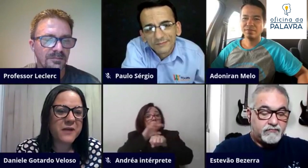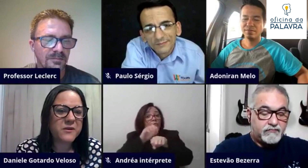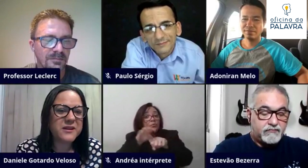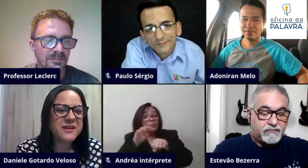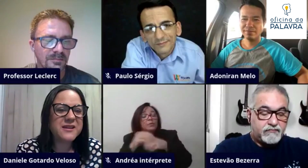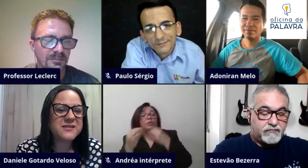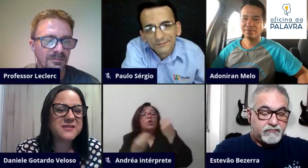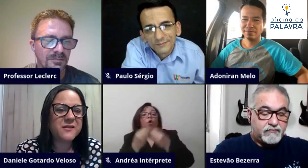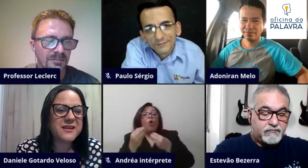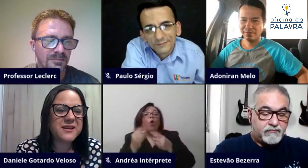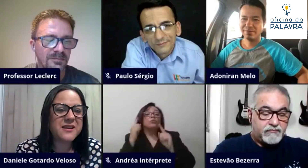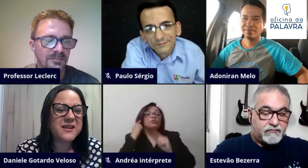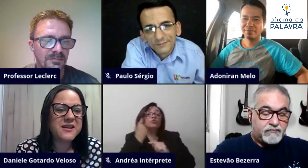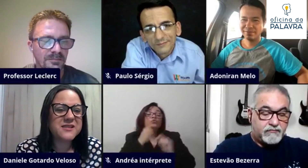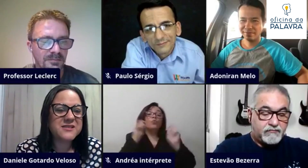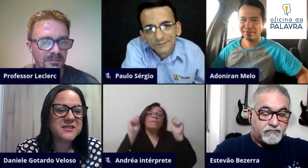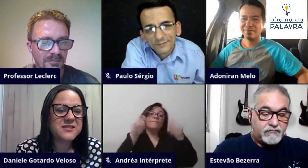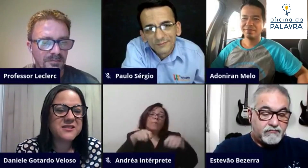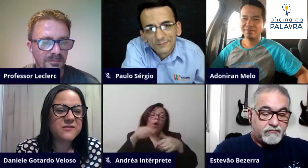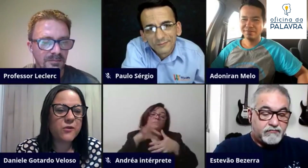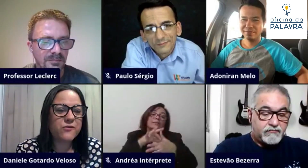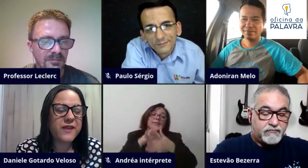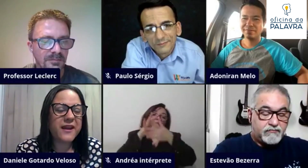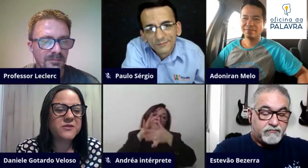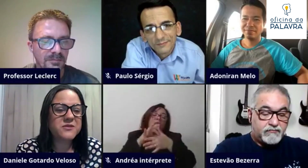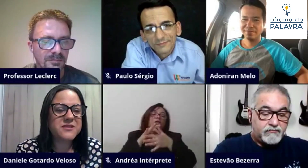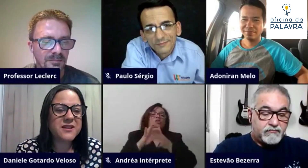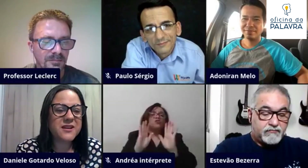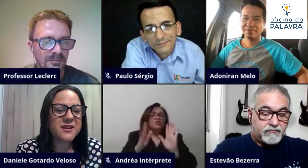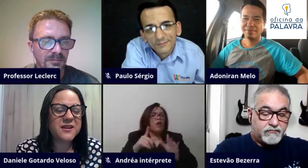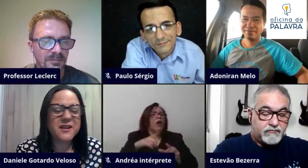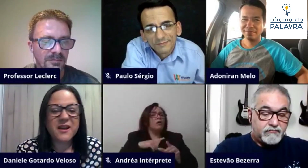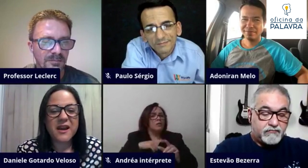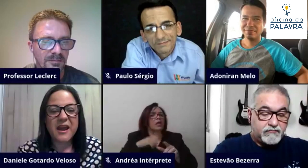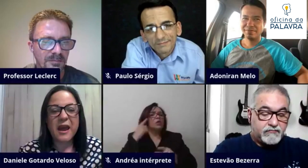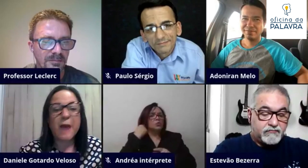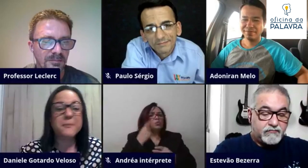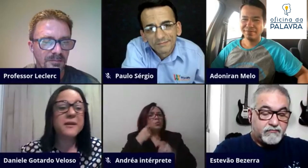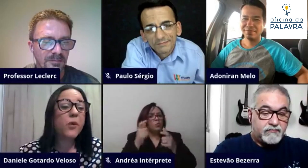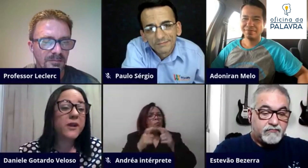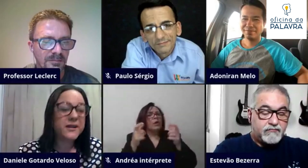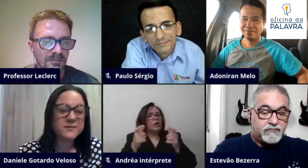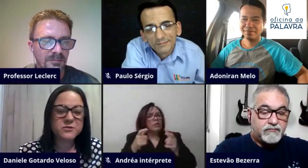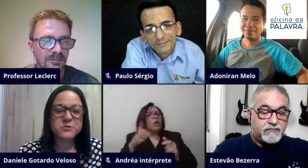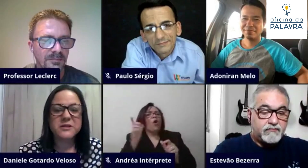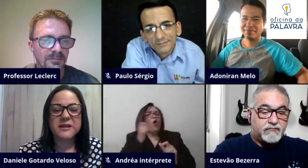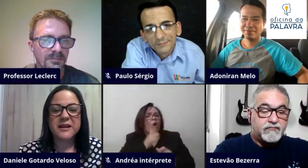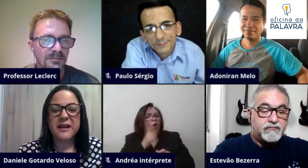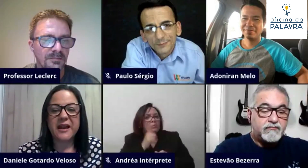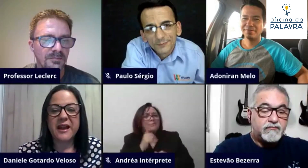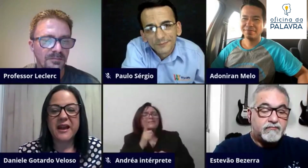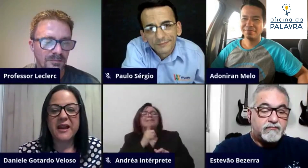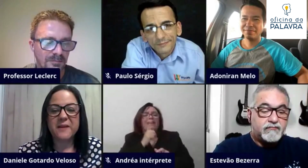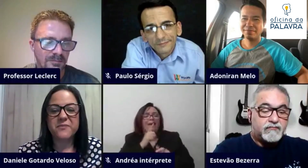sua maioria, estão ali se desenvolvendo, se aprimorando